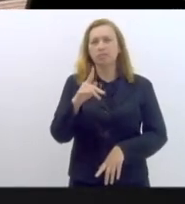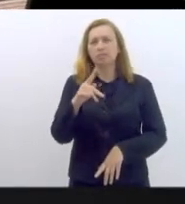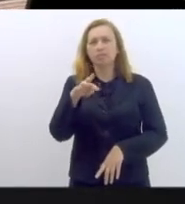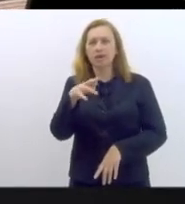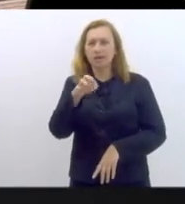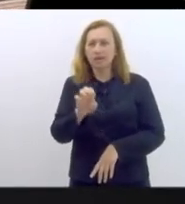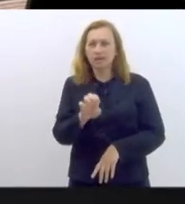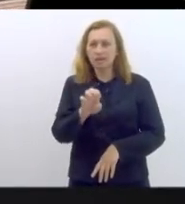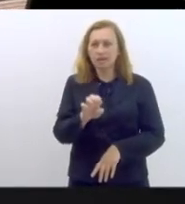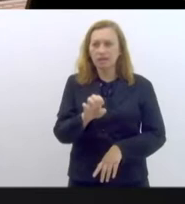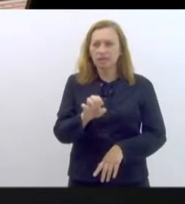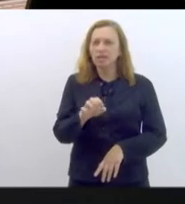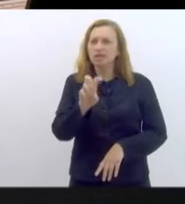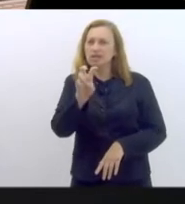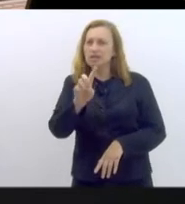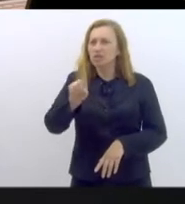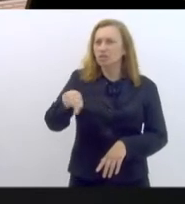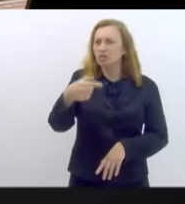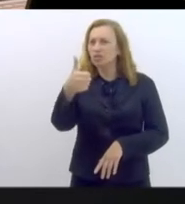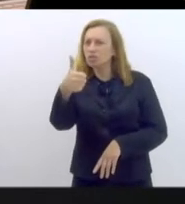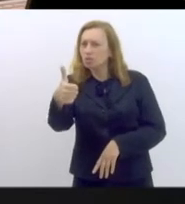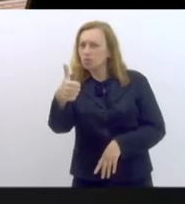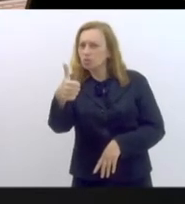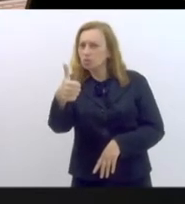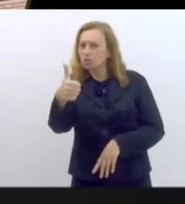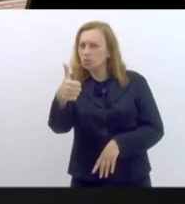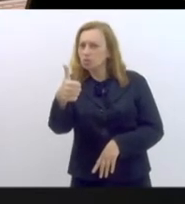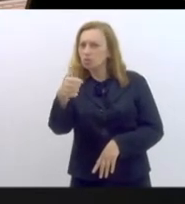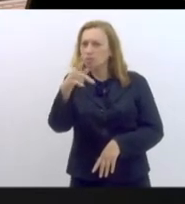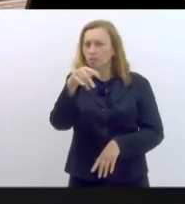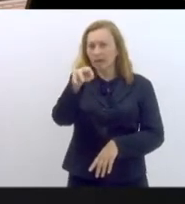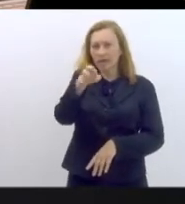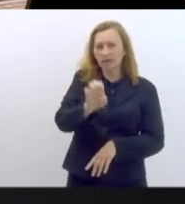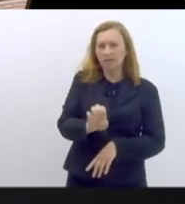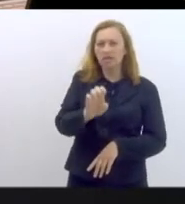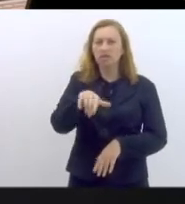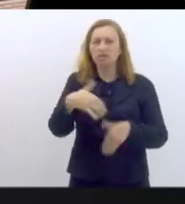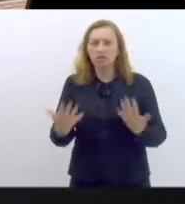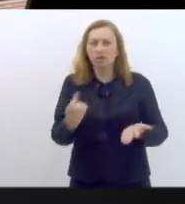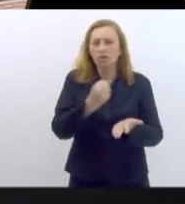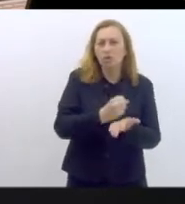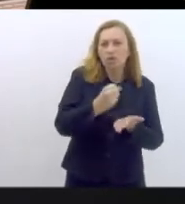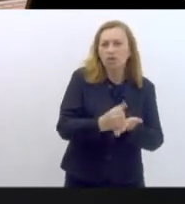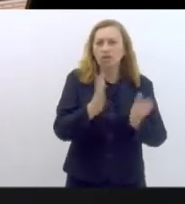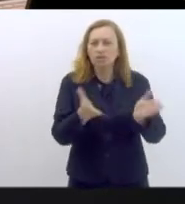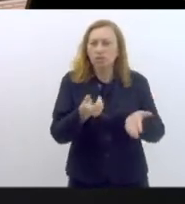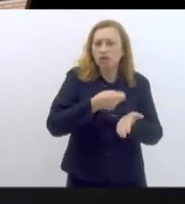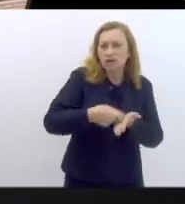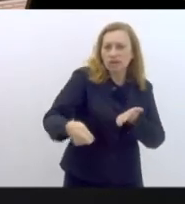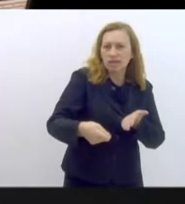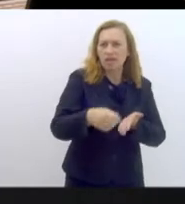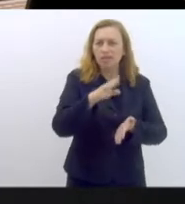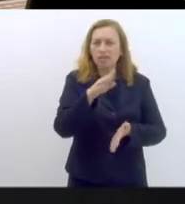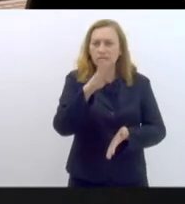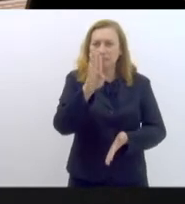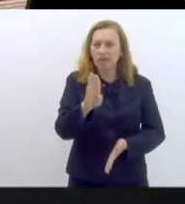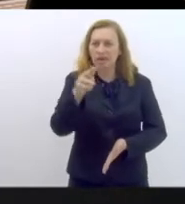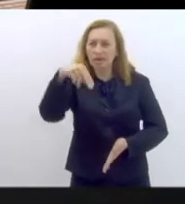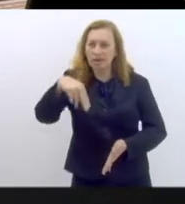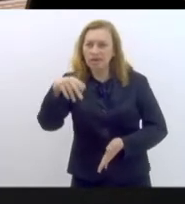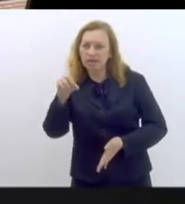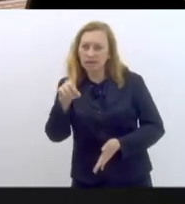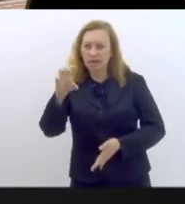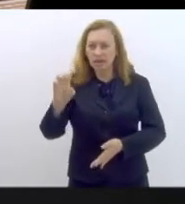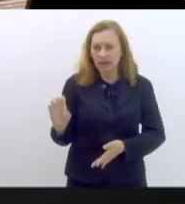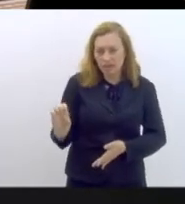BNDES, que atualmente está em 5,1 esse spread. Então, por exemplo, um contrato hoje assinado com o BNDES, ele é o